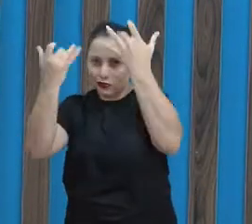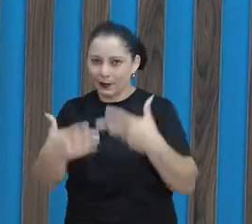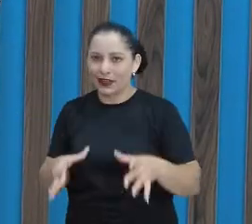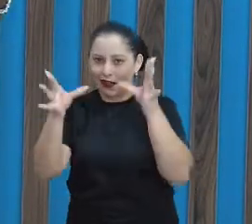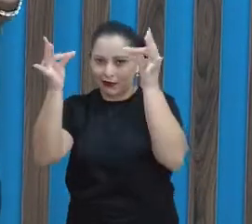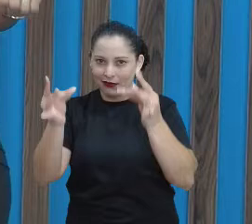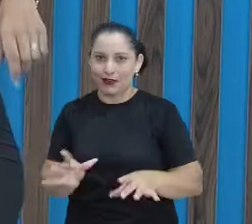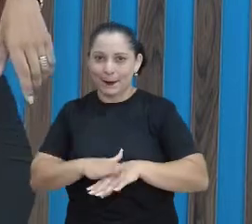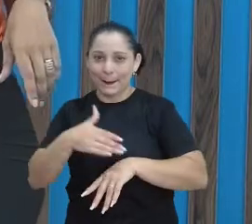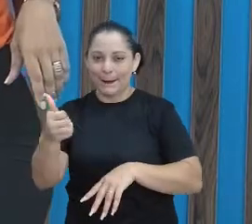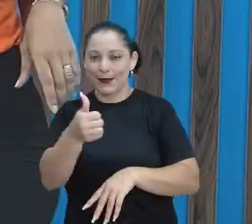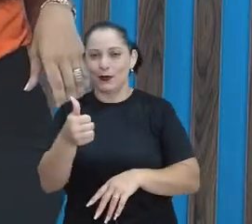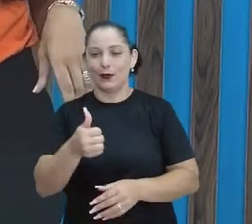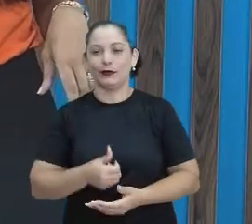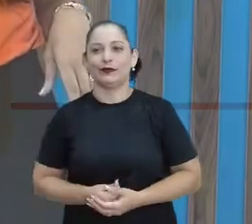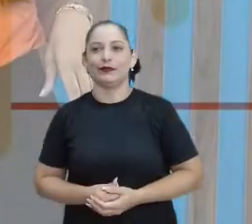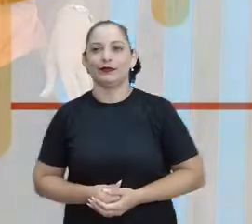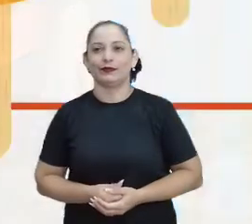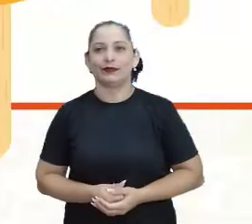falar sobre isso.